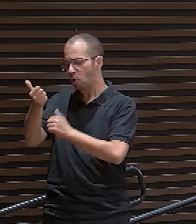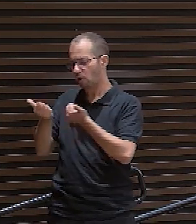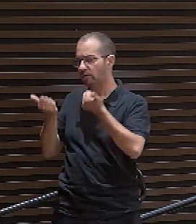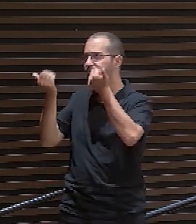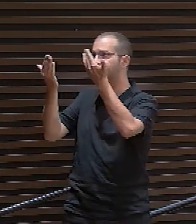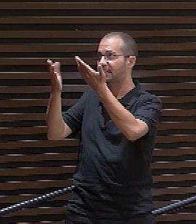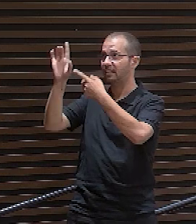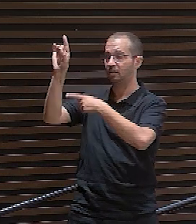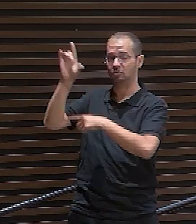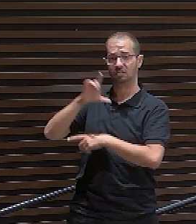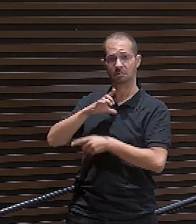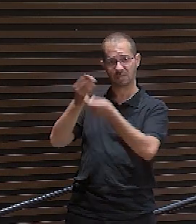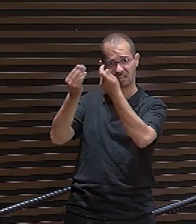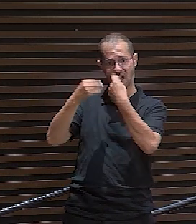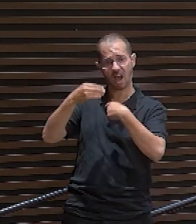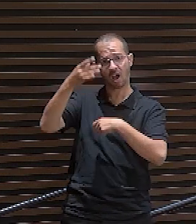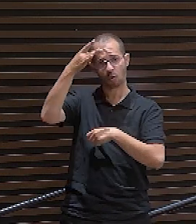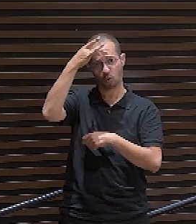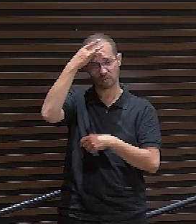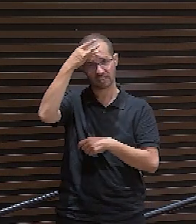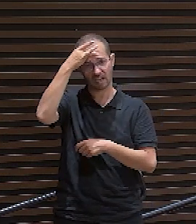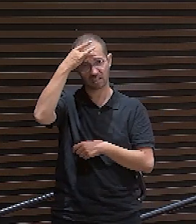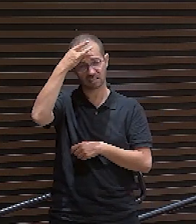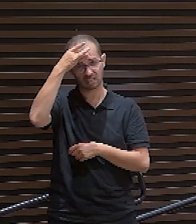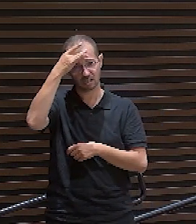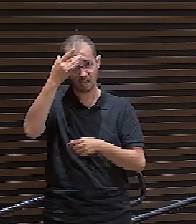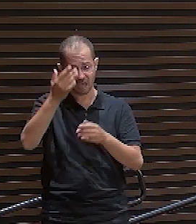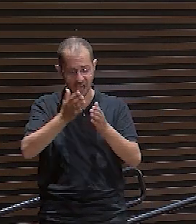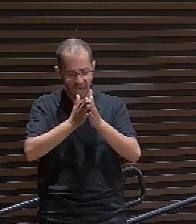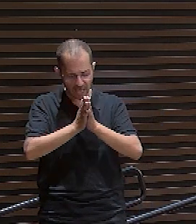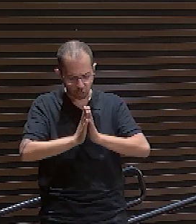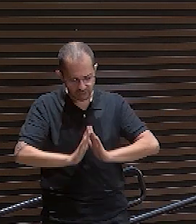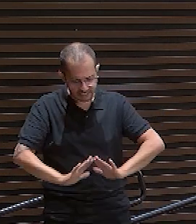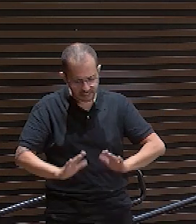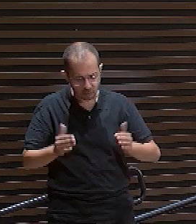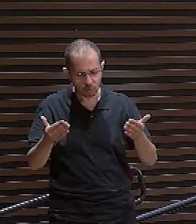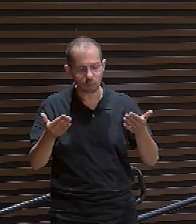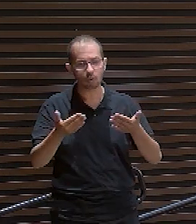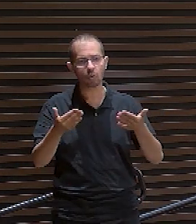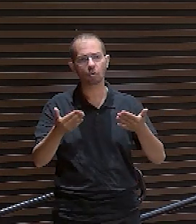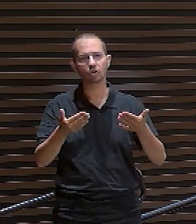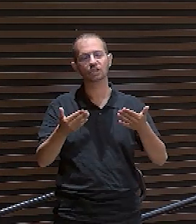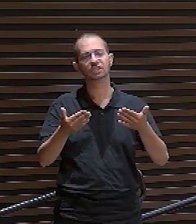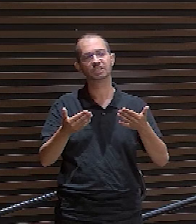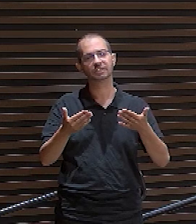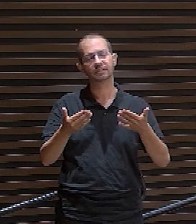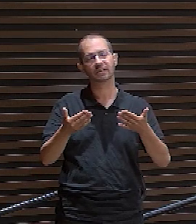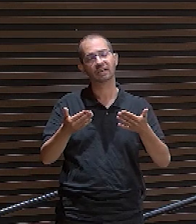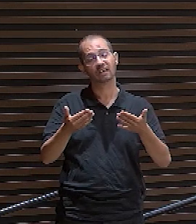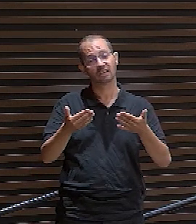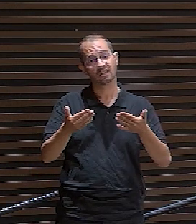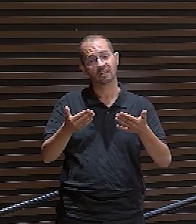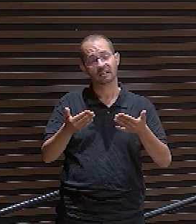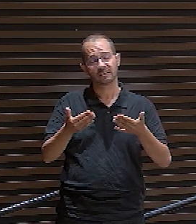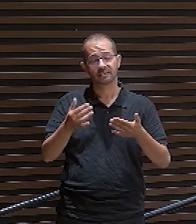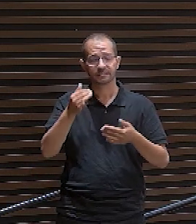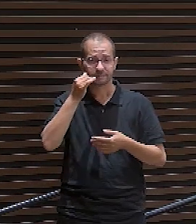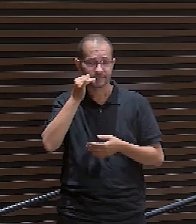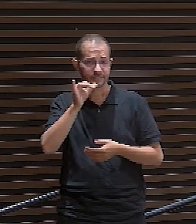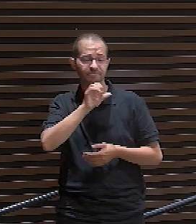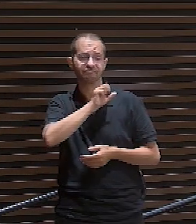consciência. A adoração hoje muitas vezes busca conveniências, evitando